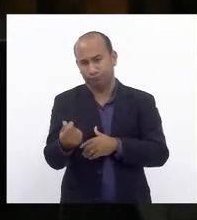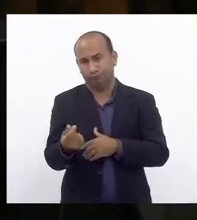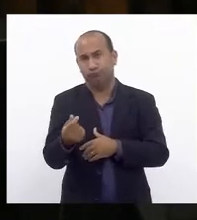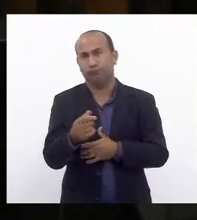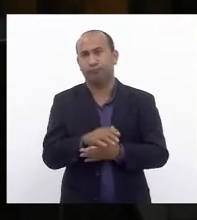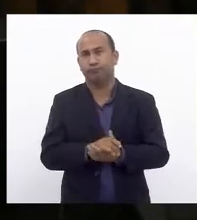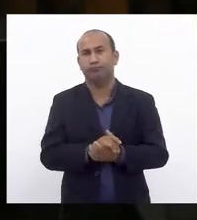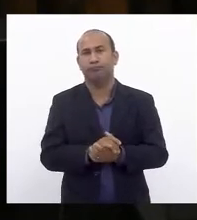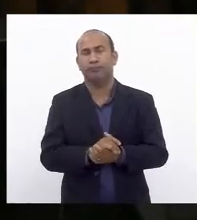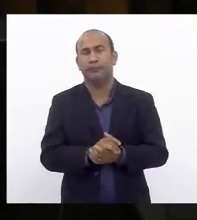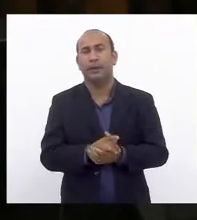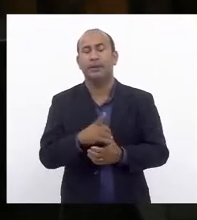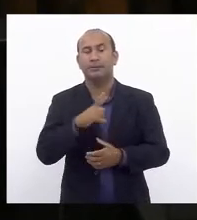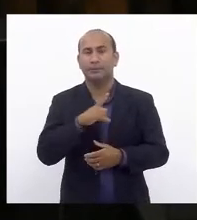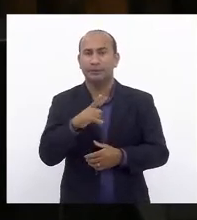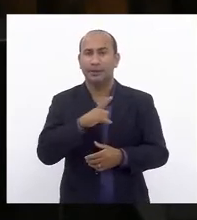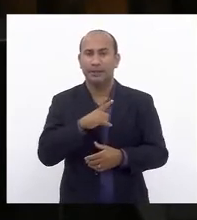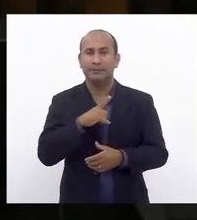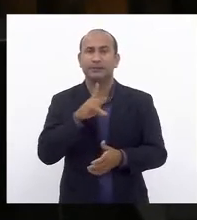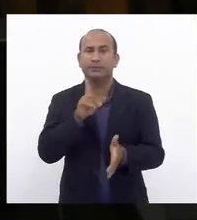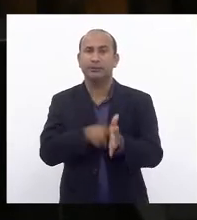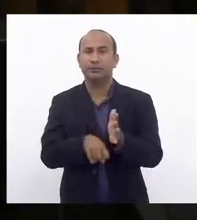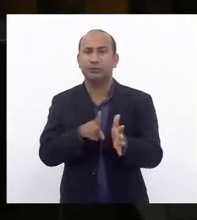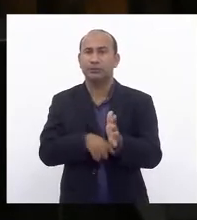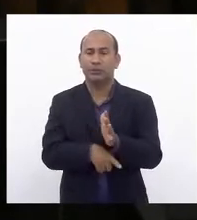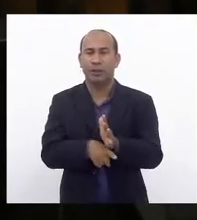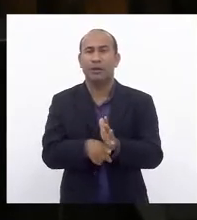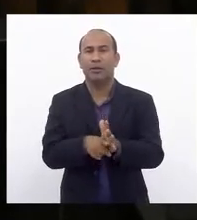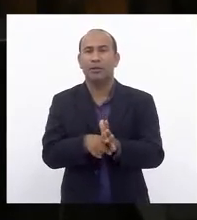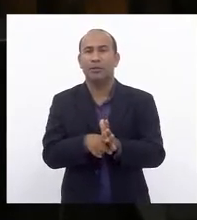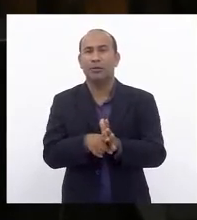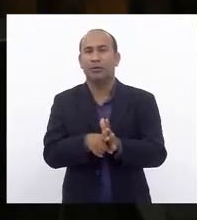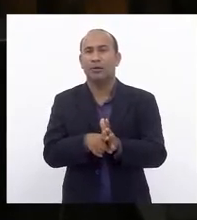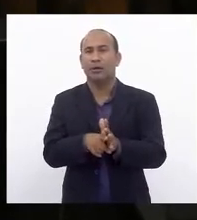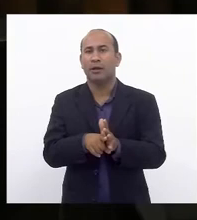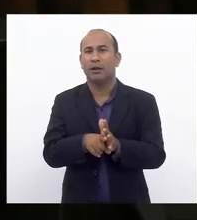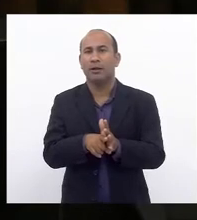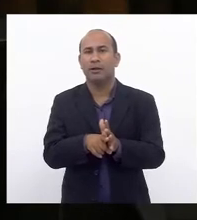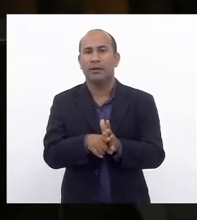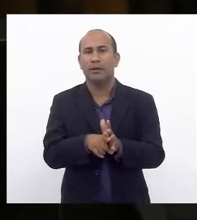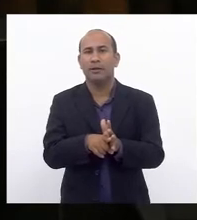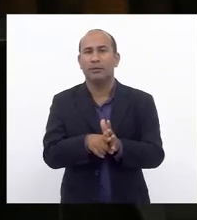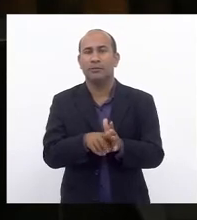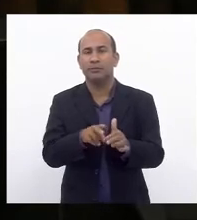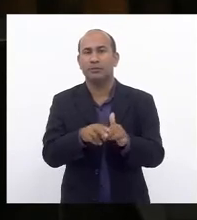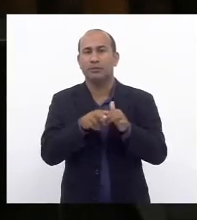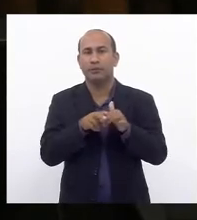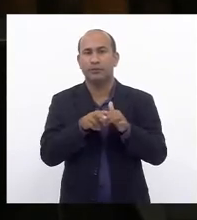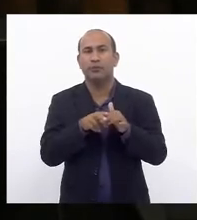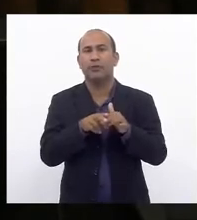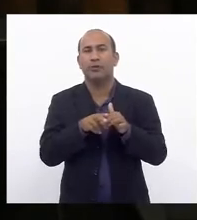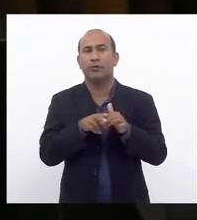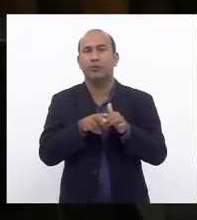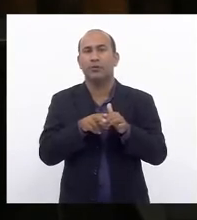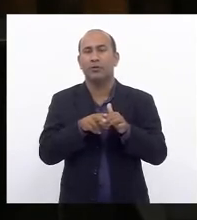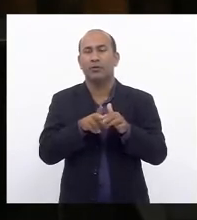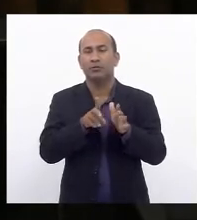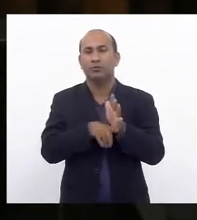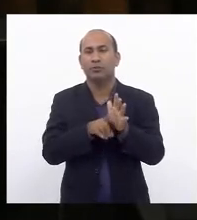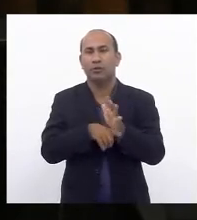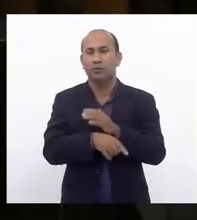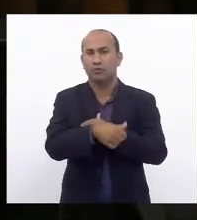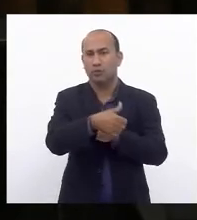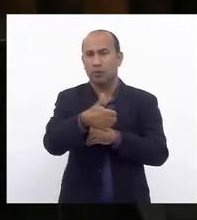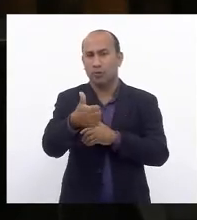descontava para o IASERGE, tivesse esse desconto absorvido pelos descontos gerais, hoje de